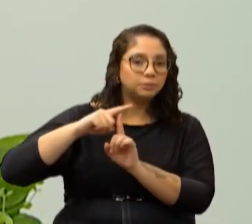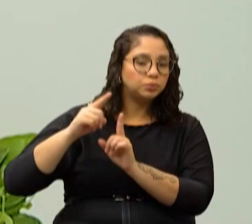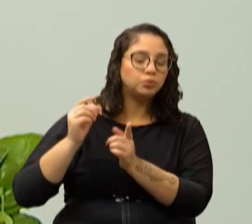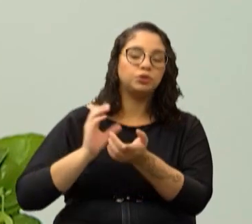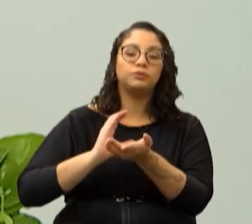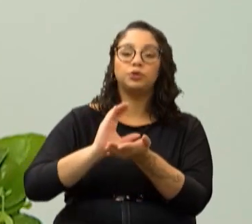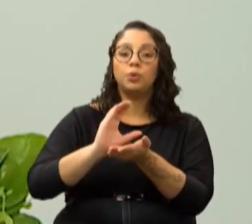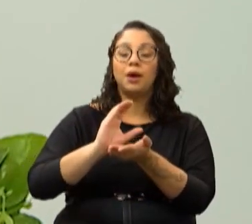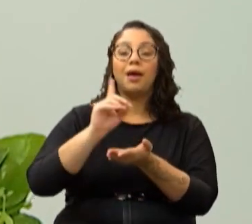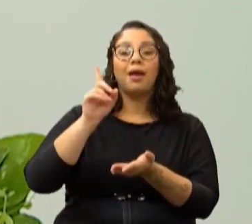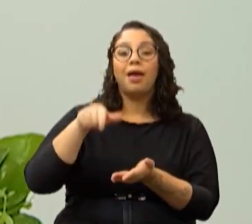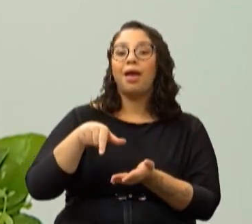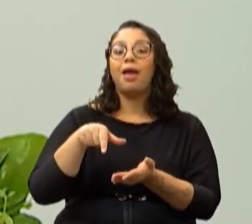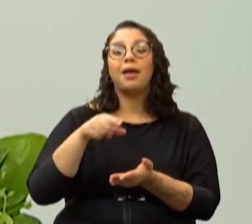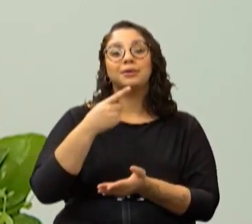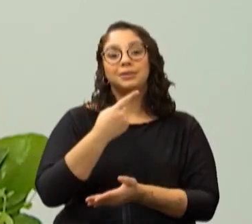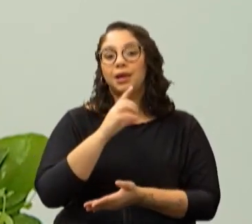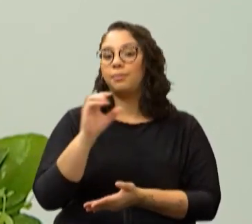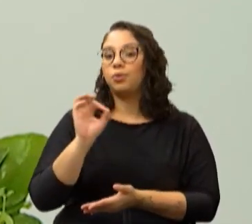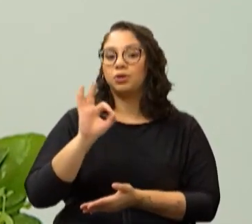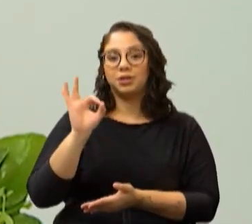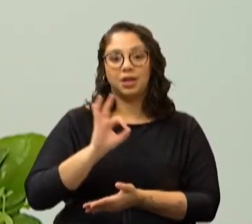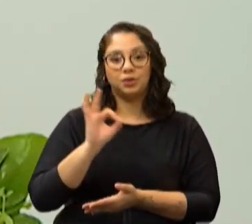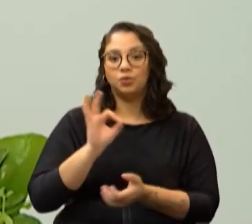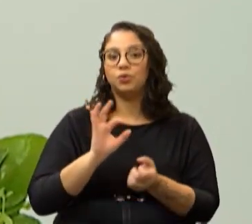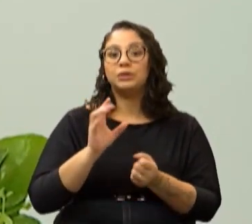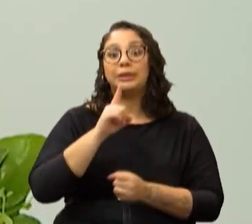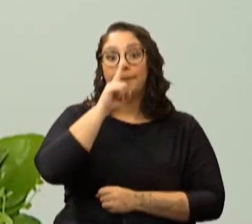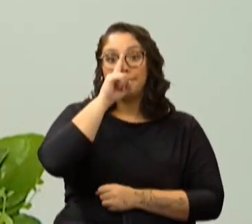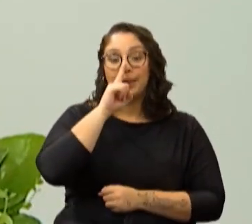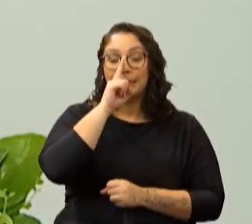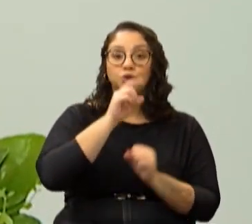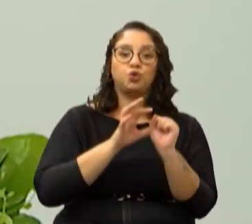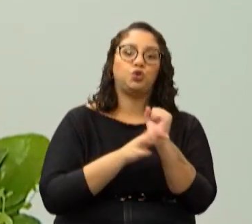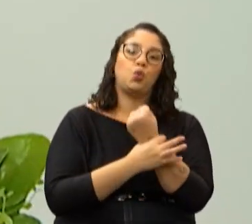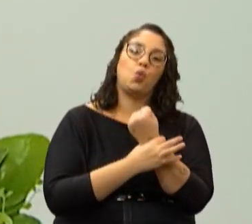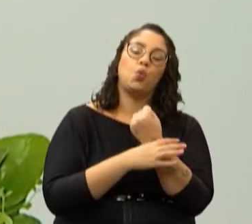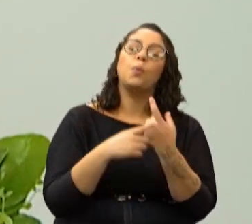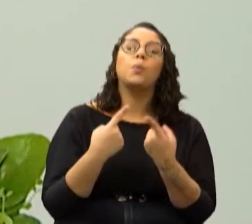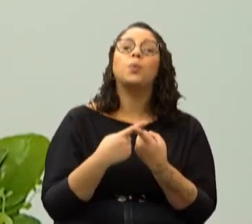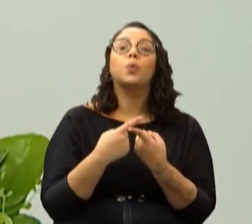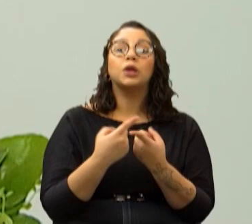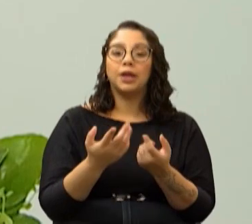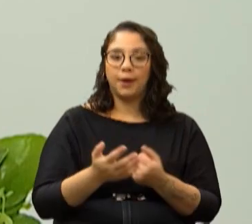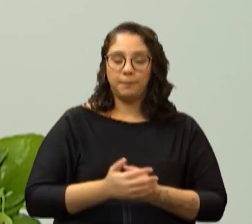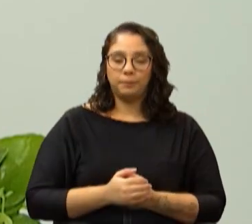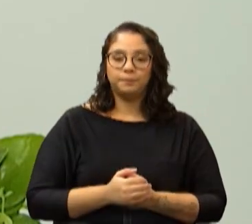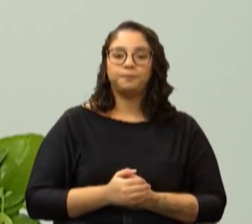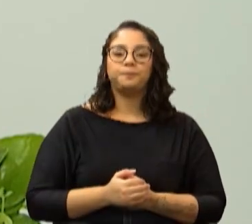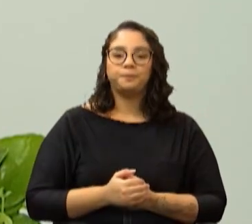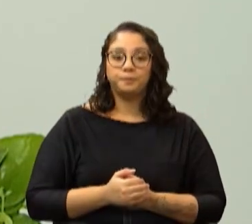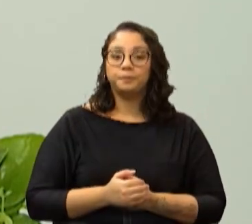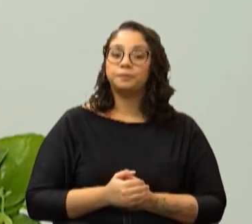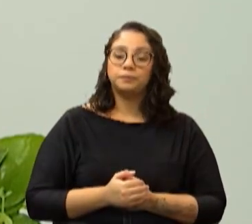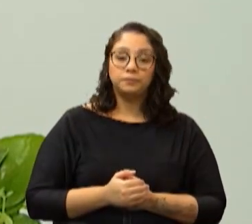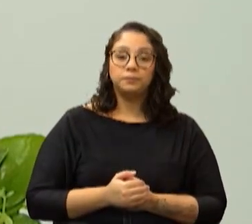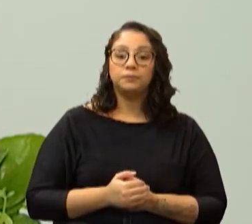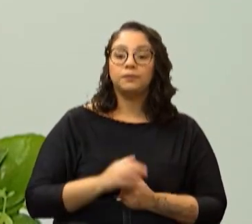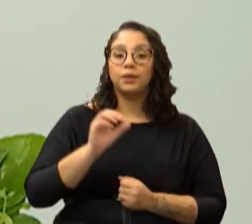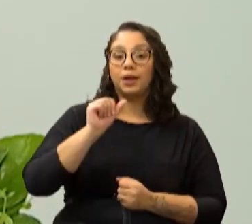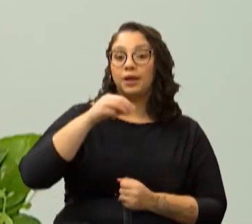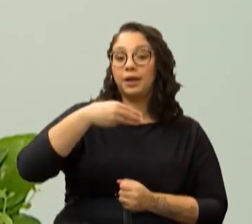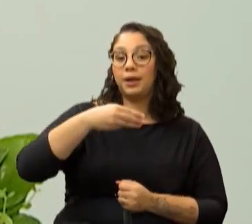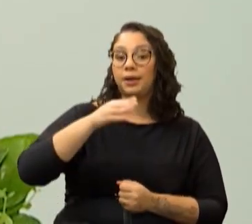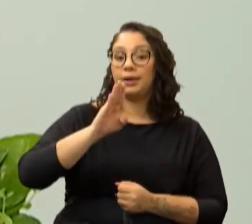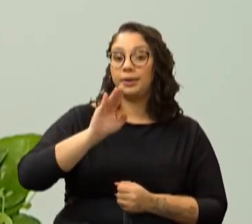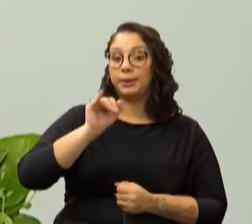tipo de investimento, ele vai ser 100% arrojado nesse caso, porque a